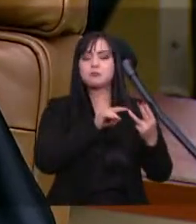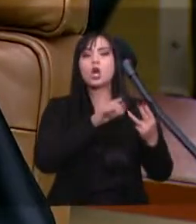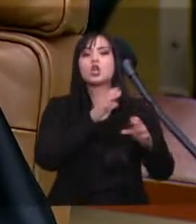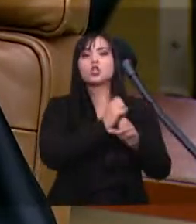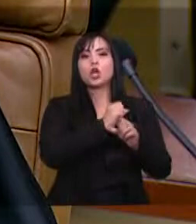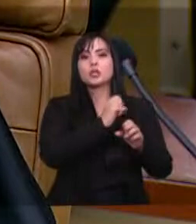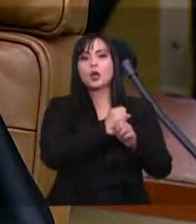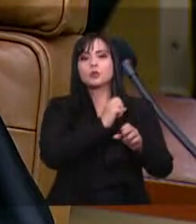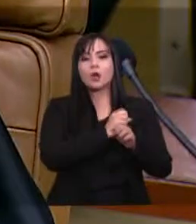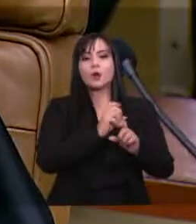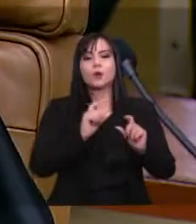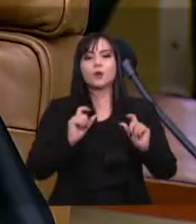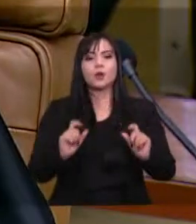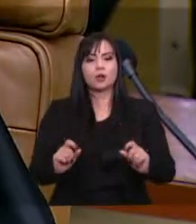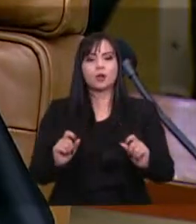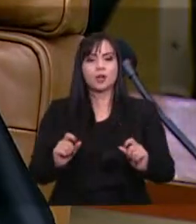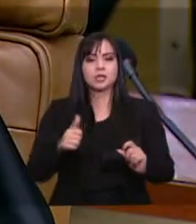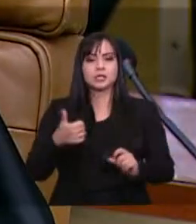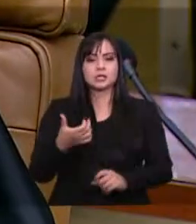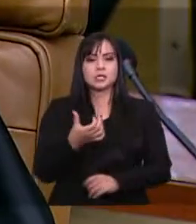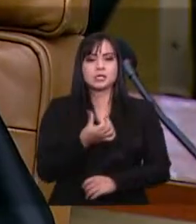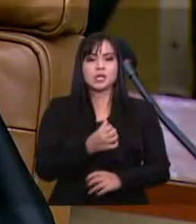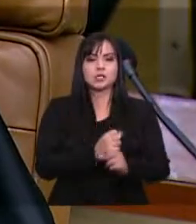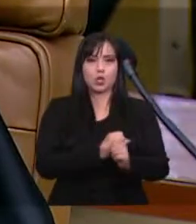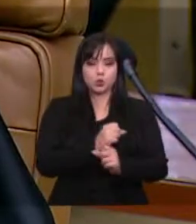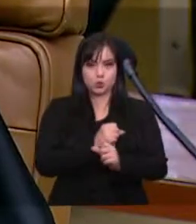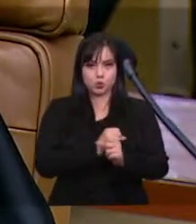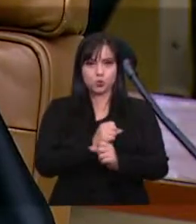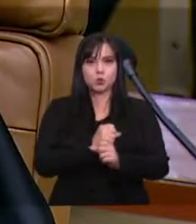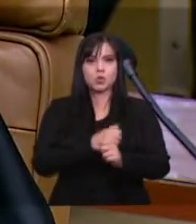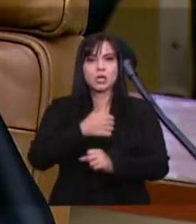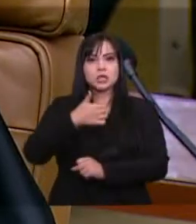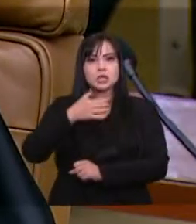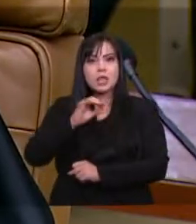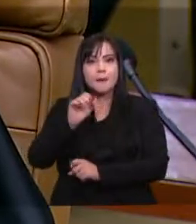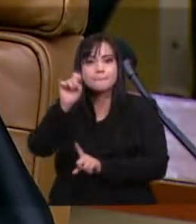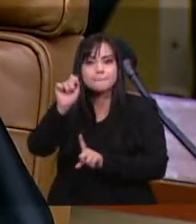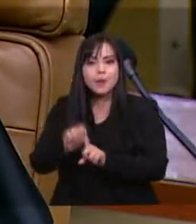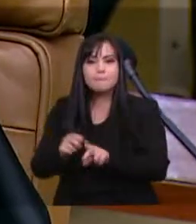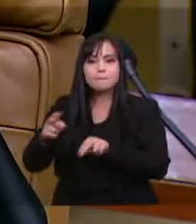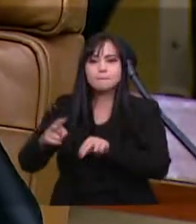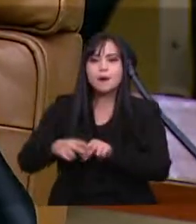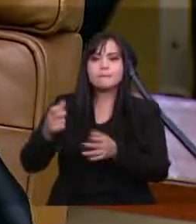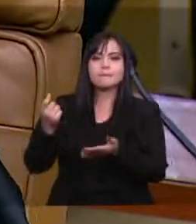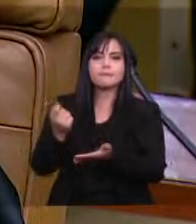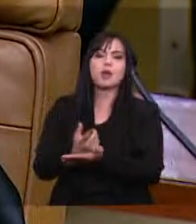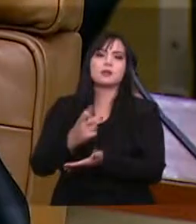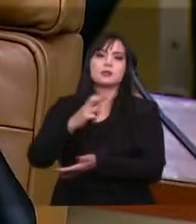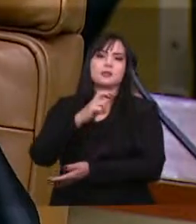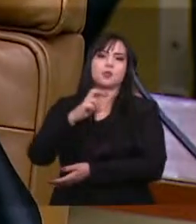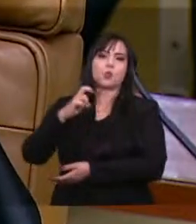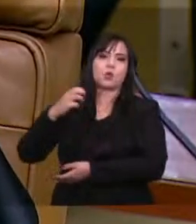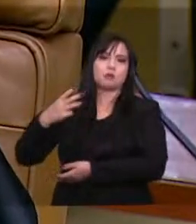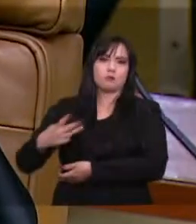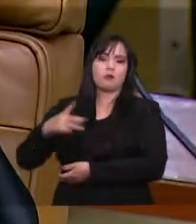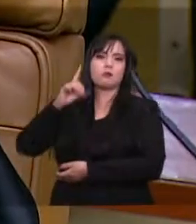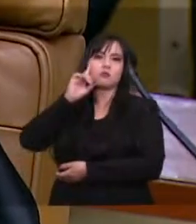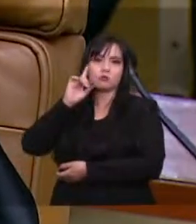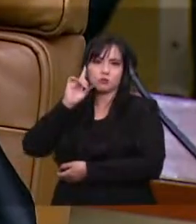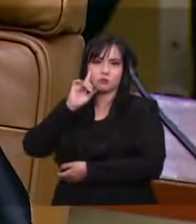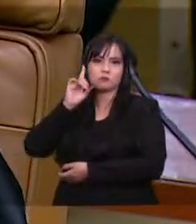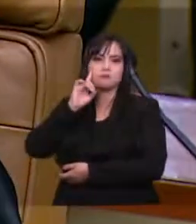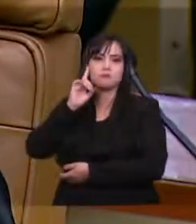o total da reprimenda estabelecida em 16 anos e 10 meses de reclusão e pagamento de 53